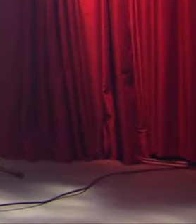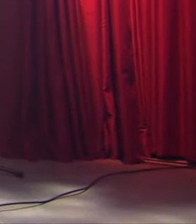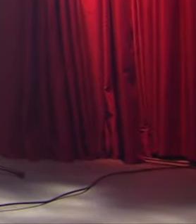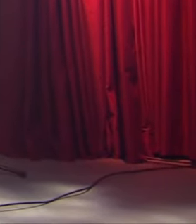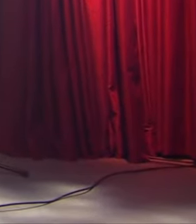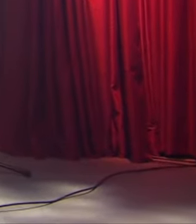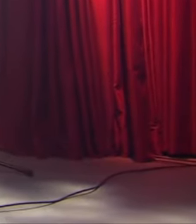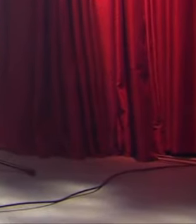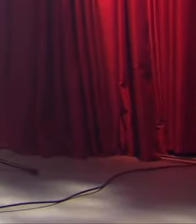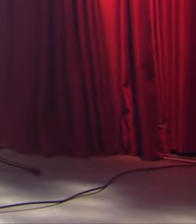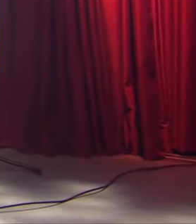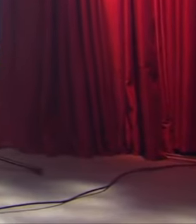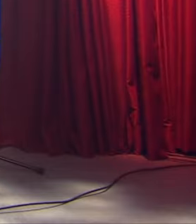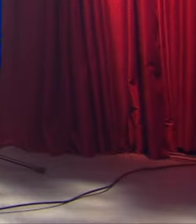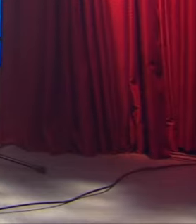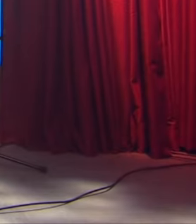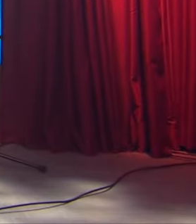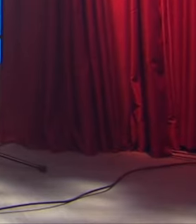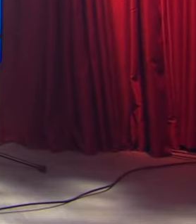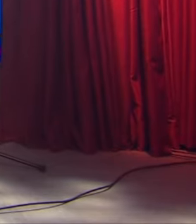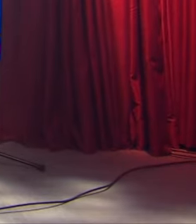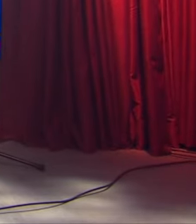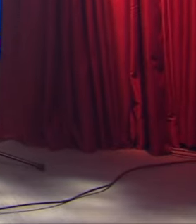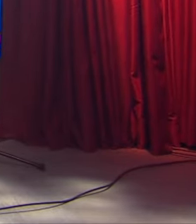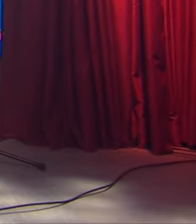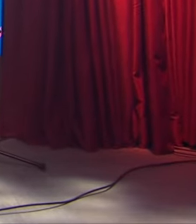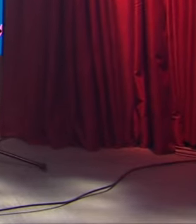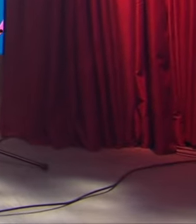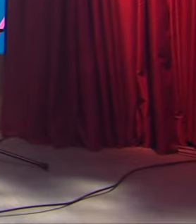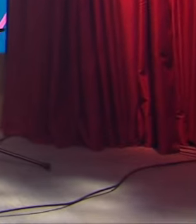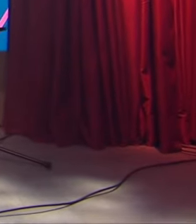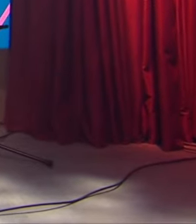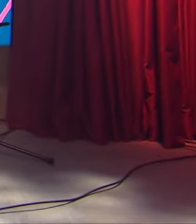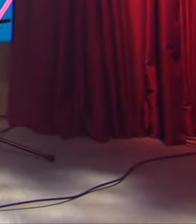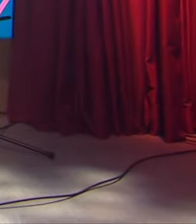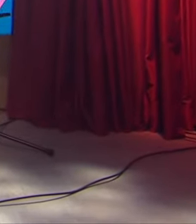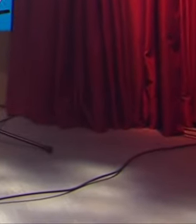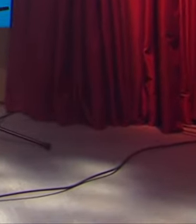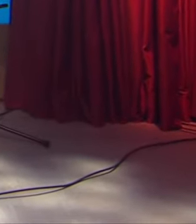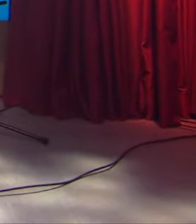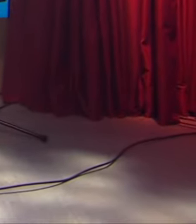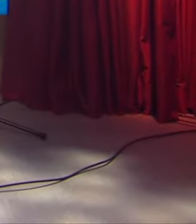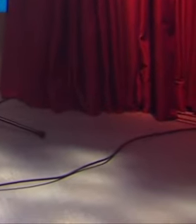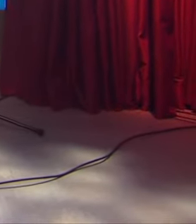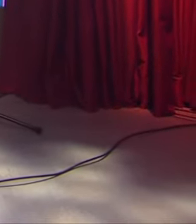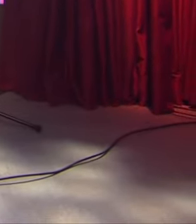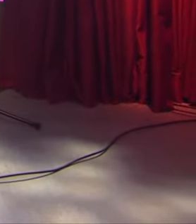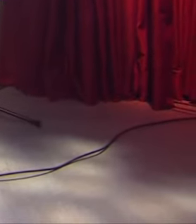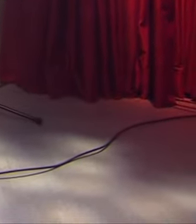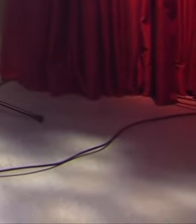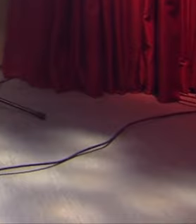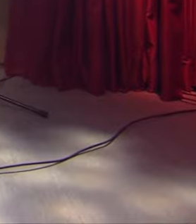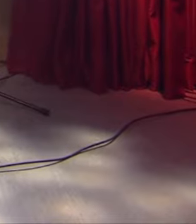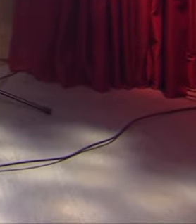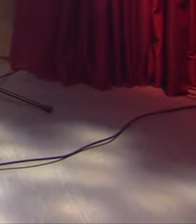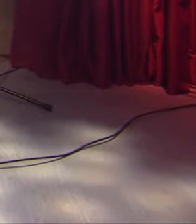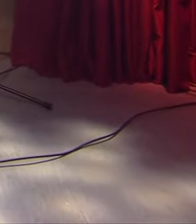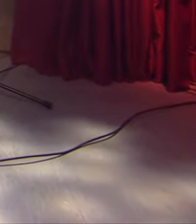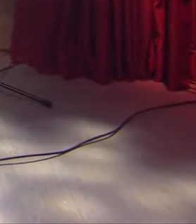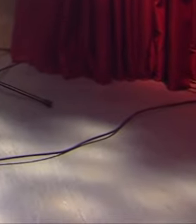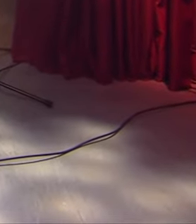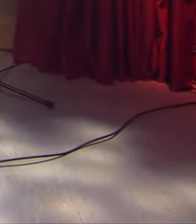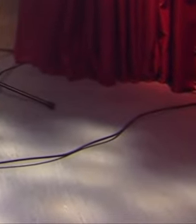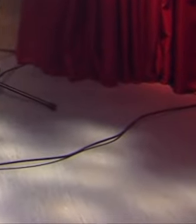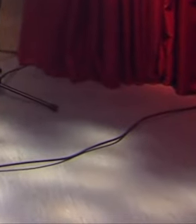Olha, mamãe me ensinou a correr pelo certo, pois quem corre certo não banca vacilo. Nesse mundo cheio de crocodilagem, não vem me